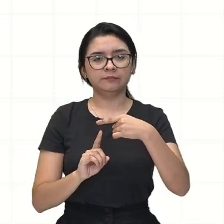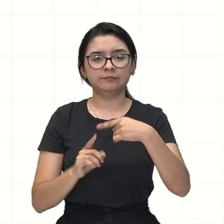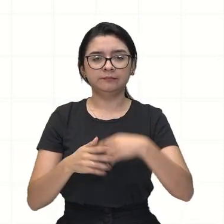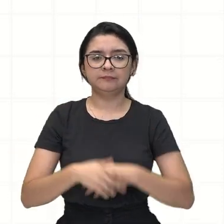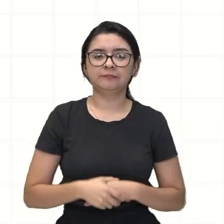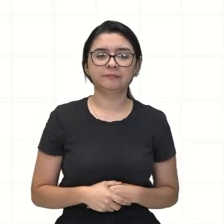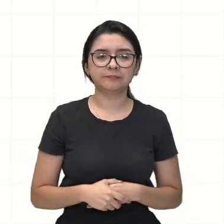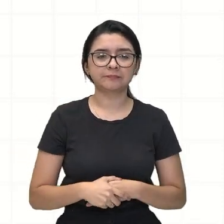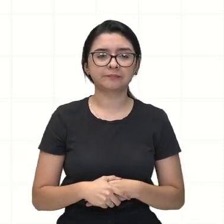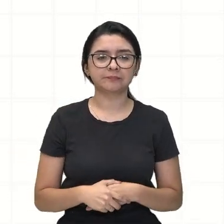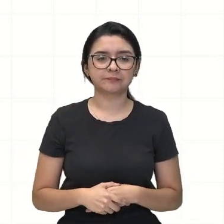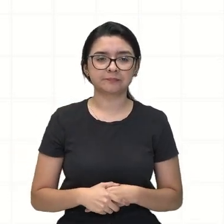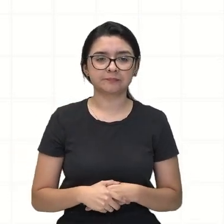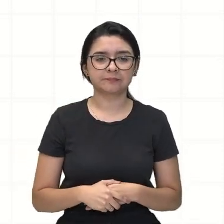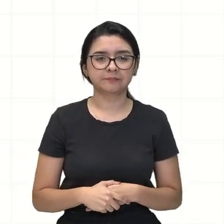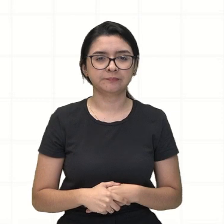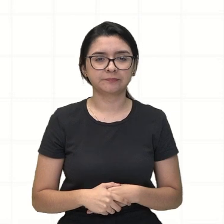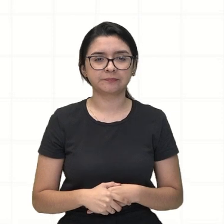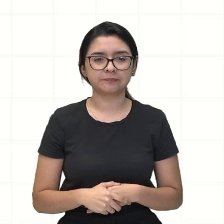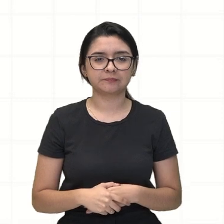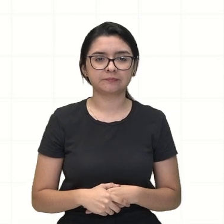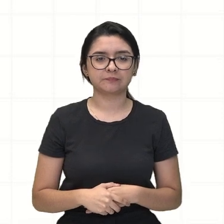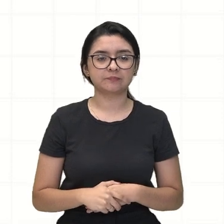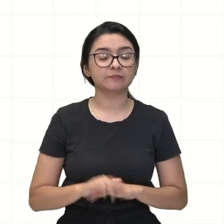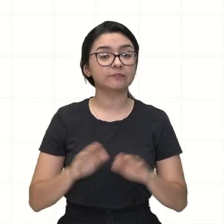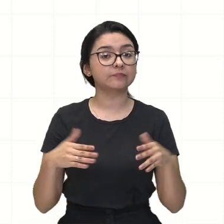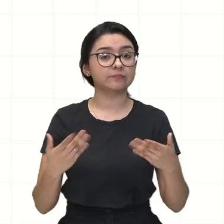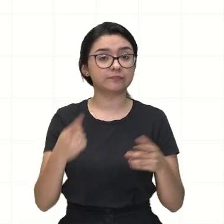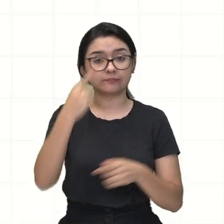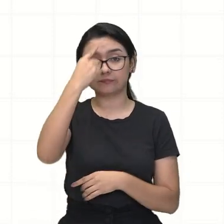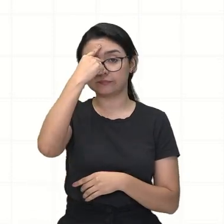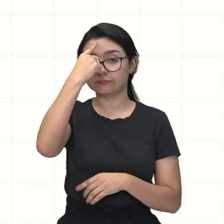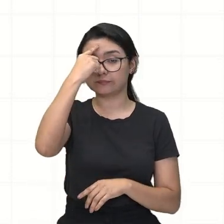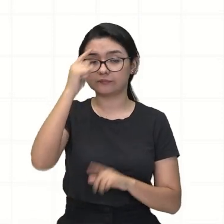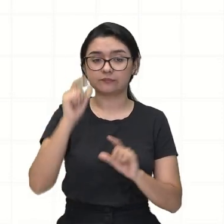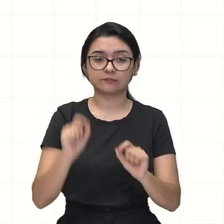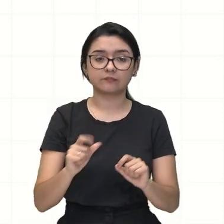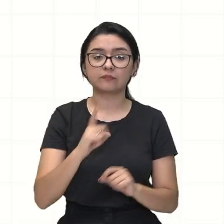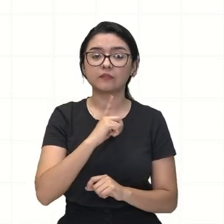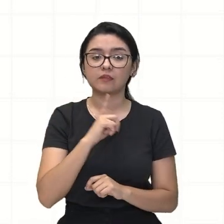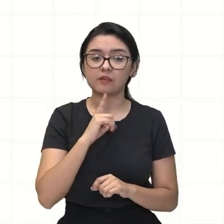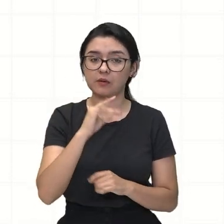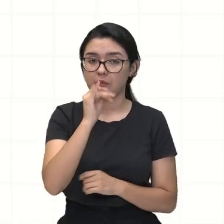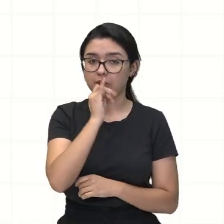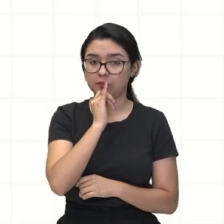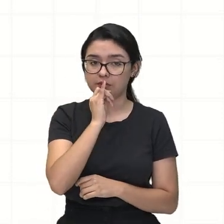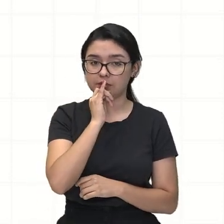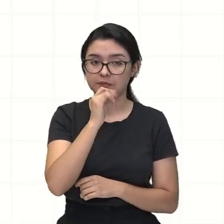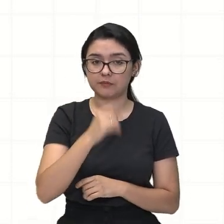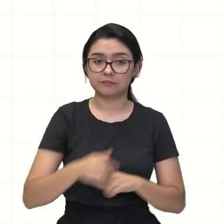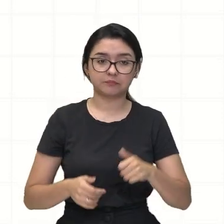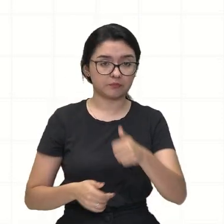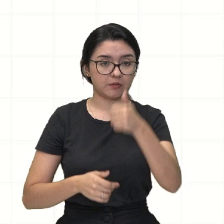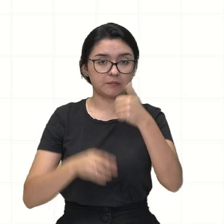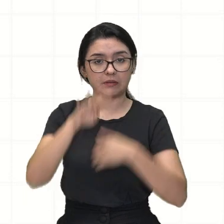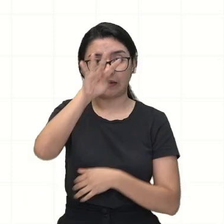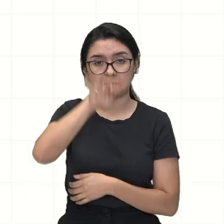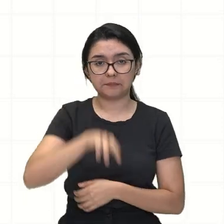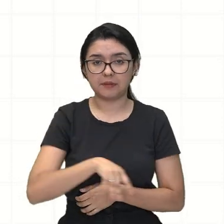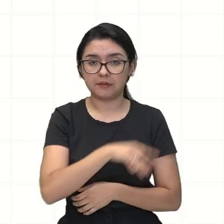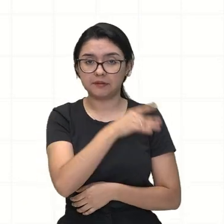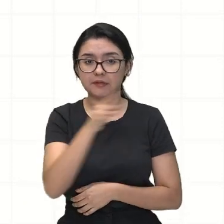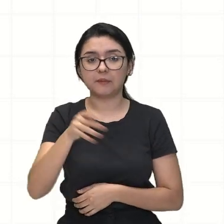denominador, beleza? Bom, pensando assim, ó, temos aqui o nosso exemplo aqui nessa primeira linha da nossa tabela.